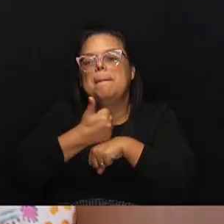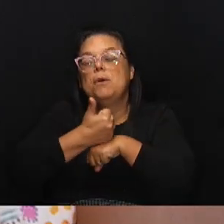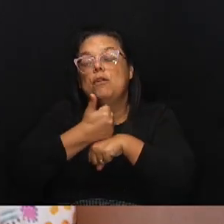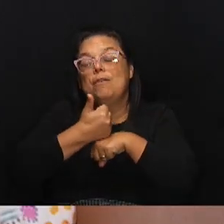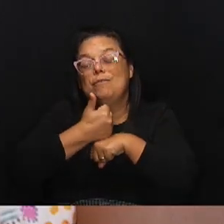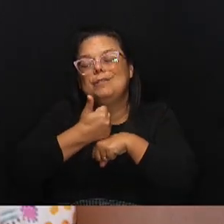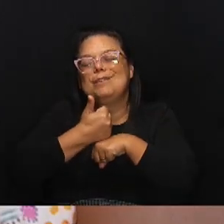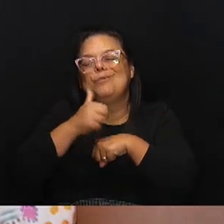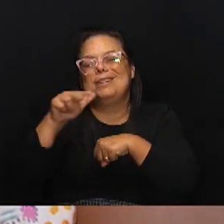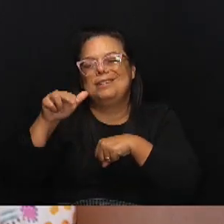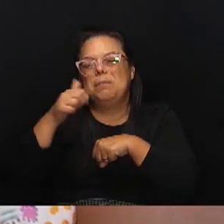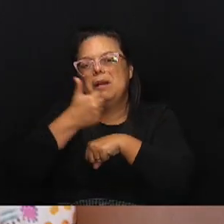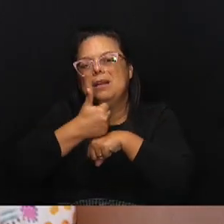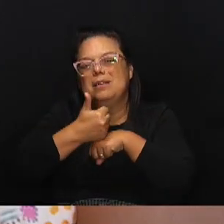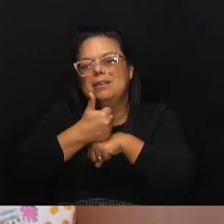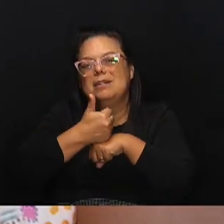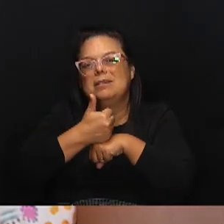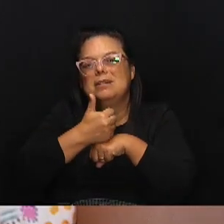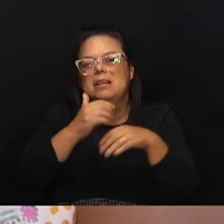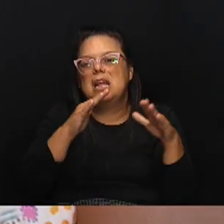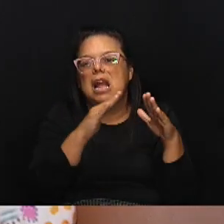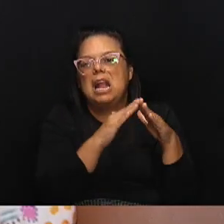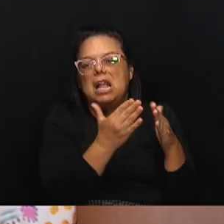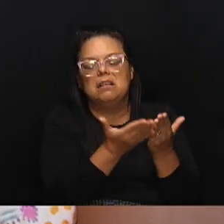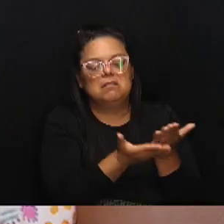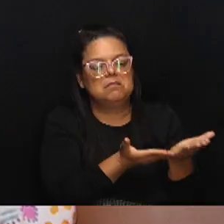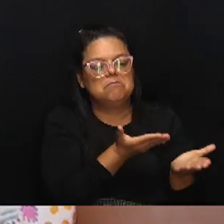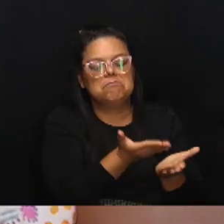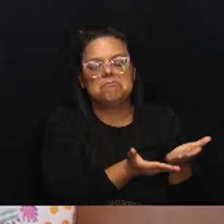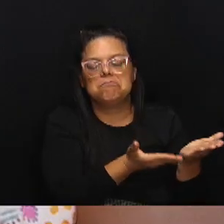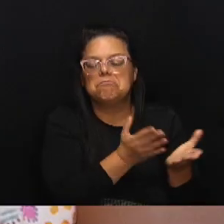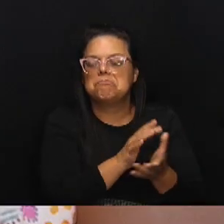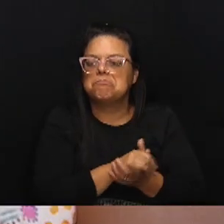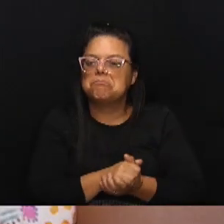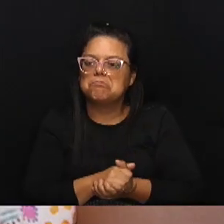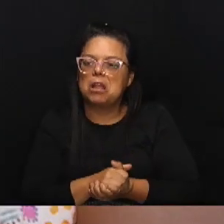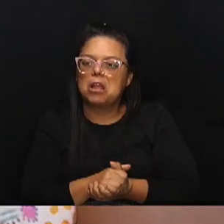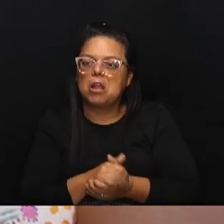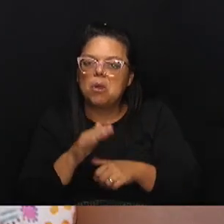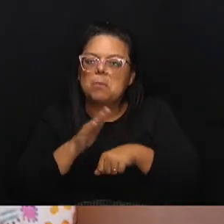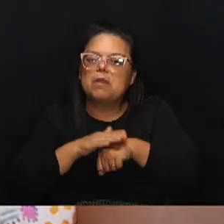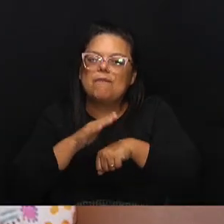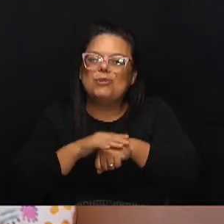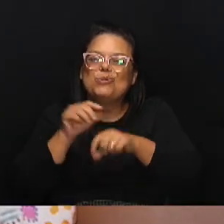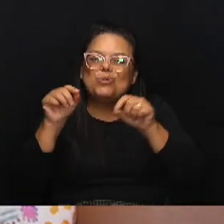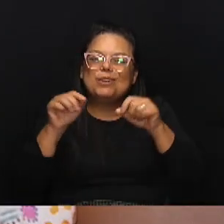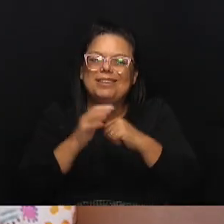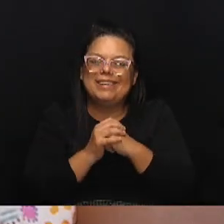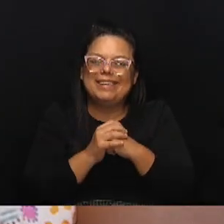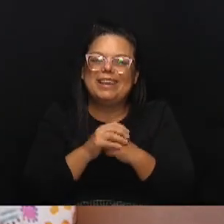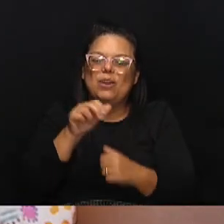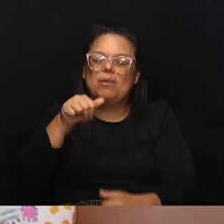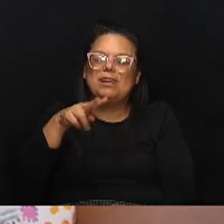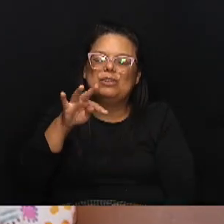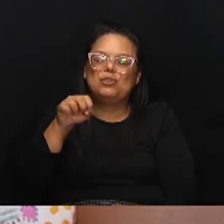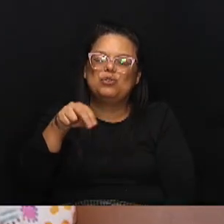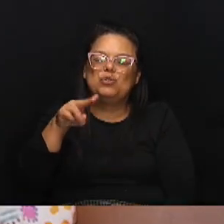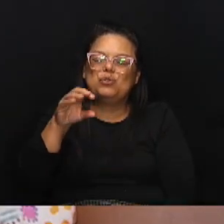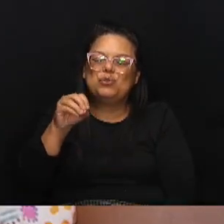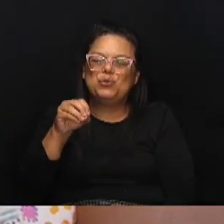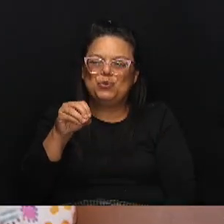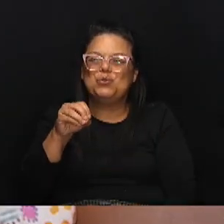que morreram, empregadas domésticas. O que nos leva a supor o seguinte: enquanto Antônio Cesarino estava lá